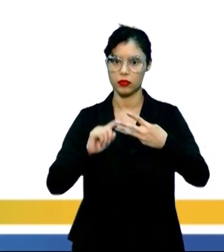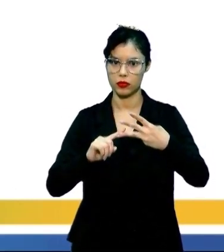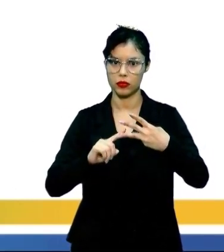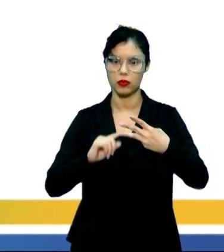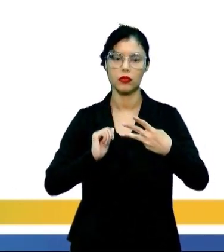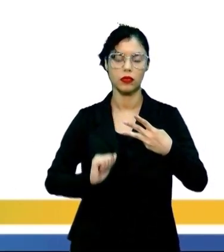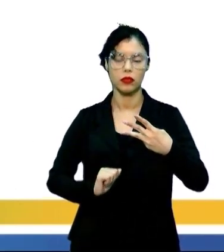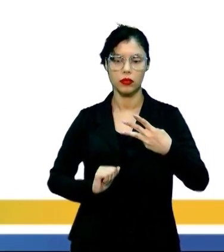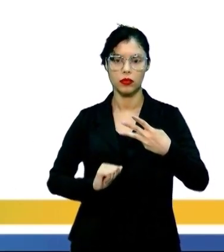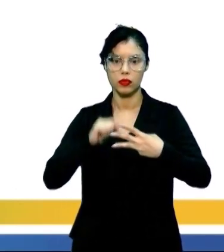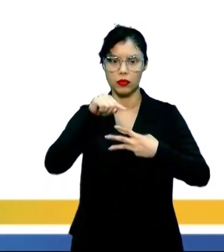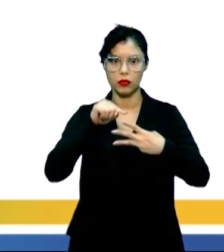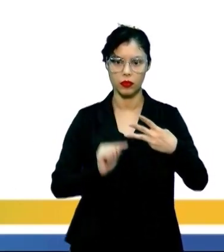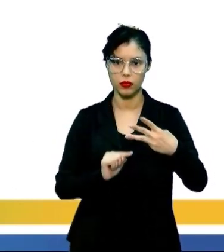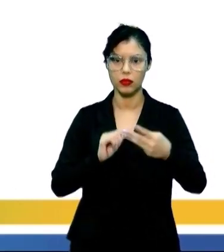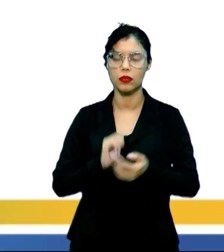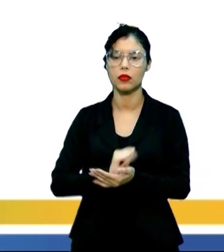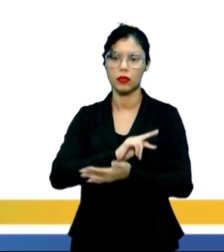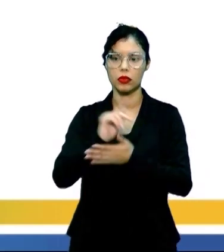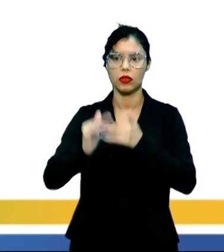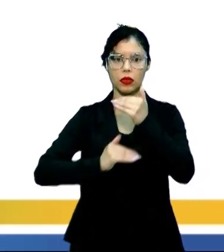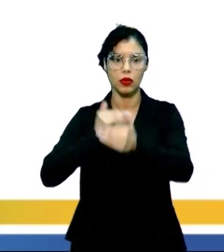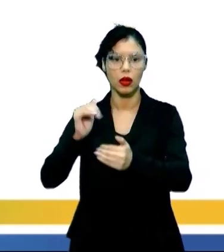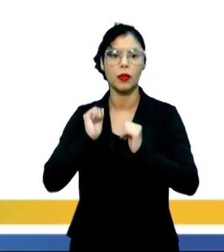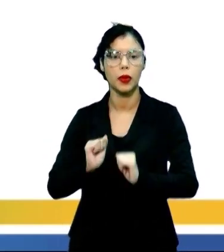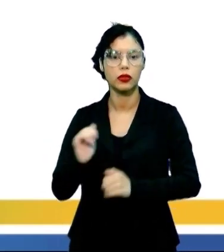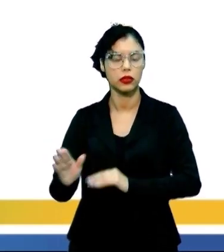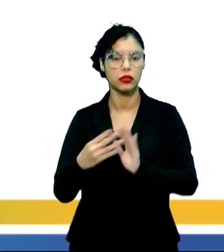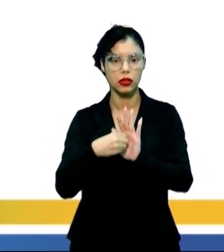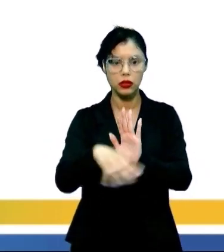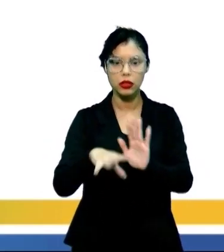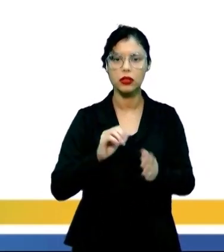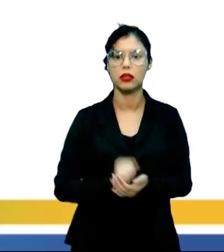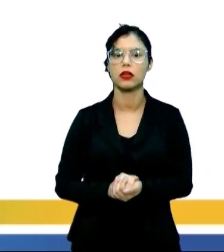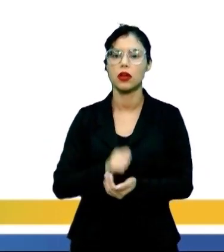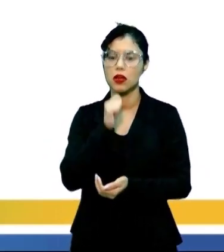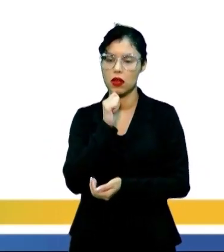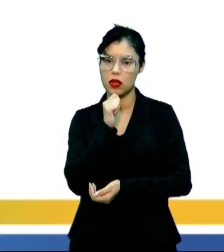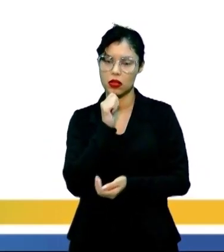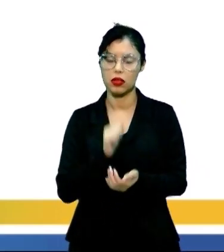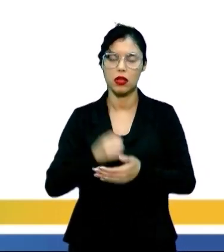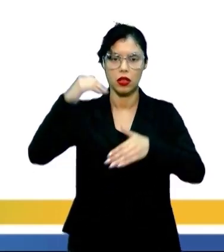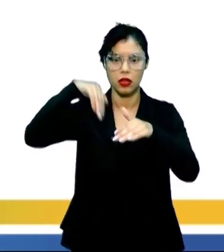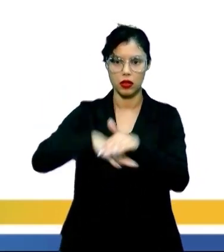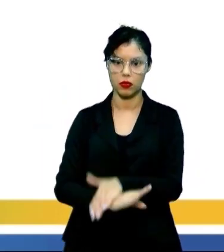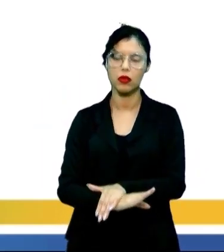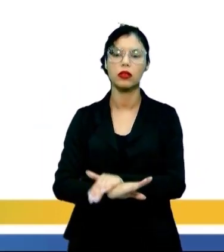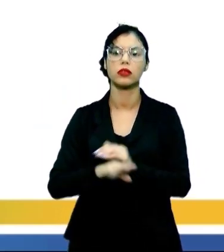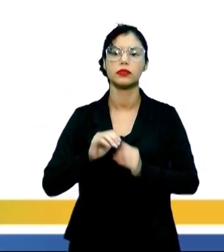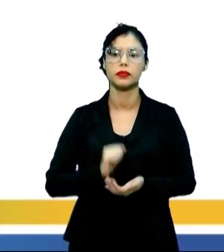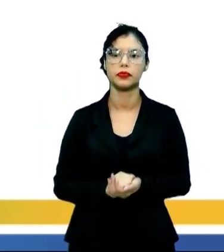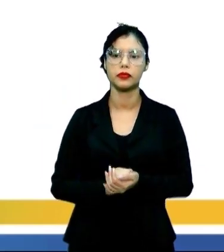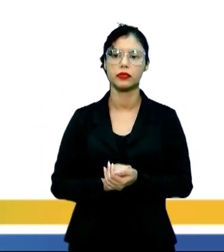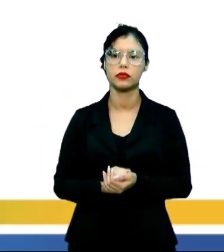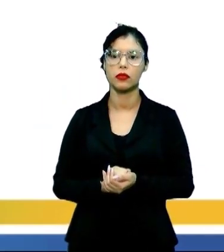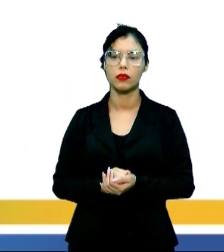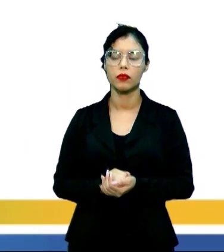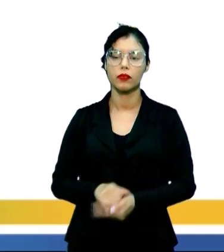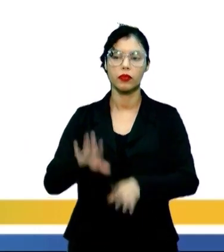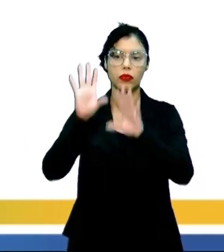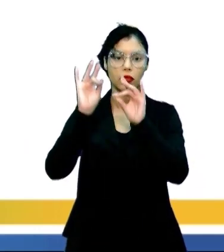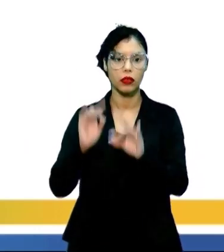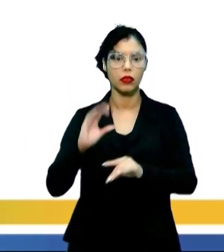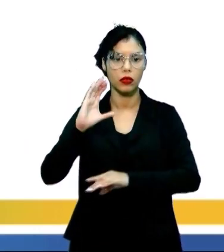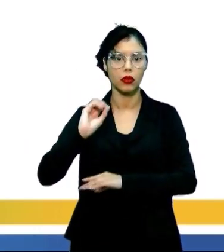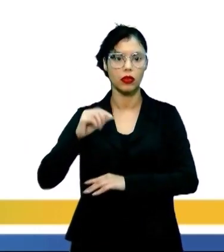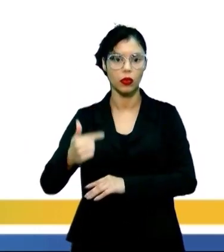atmosfera e hidrosfera. E diversos processos que permitem a transferência de compostos entre esses reservatórios. Os